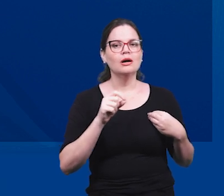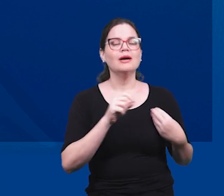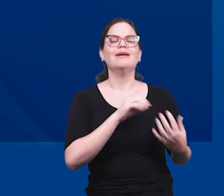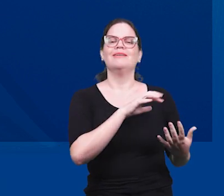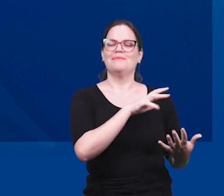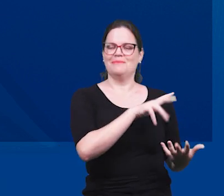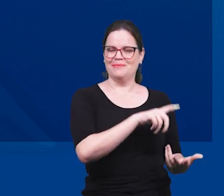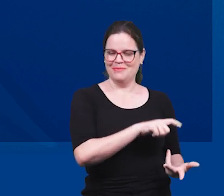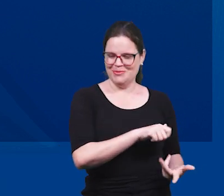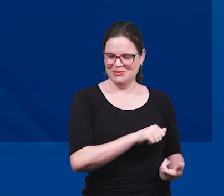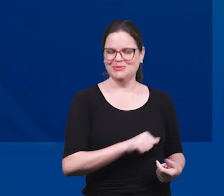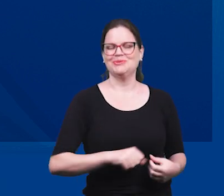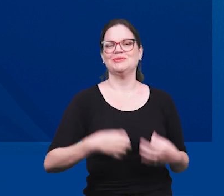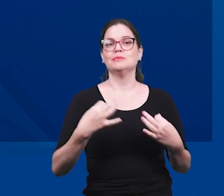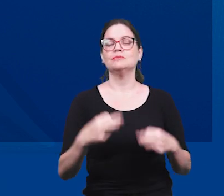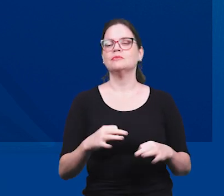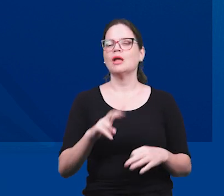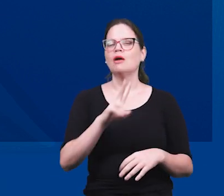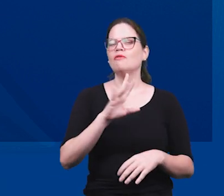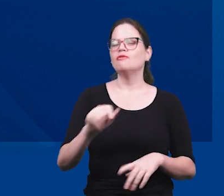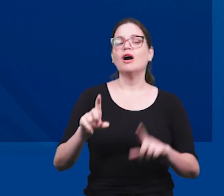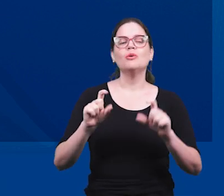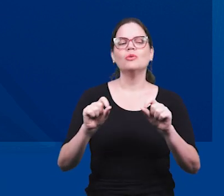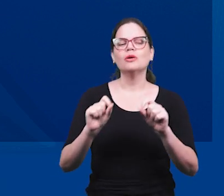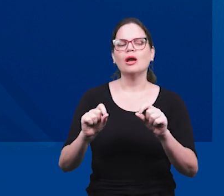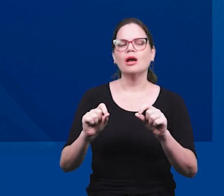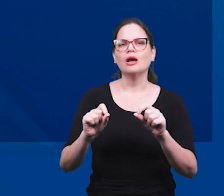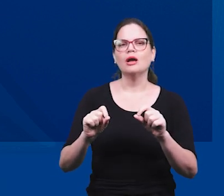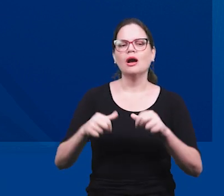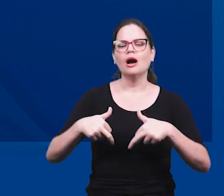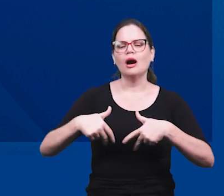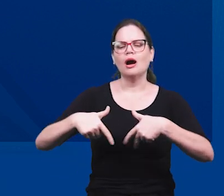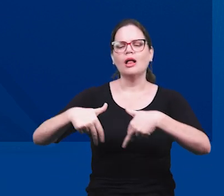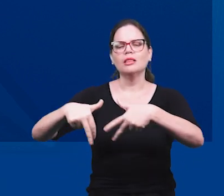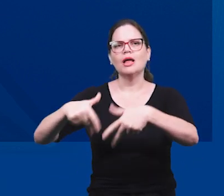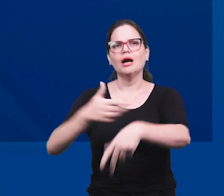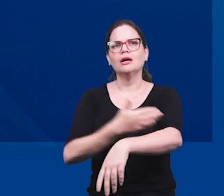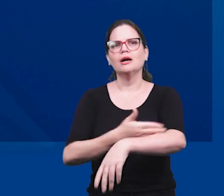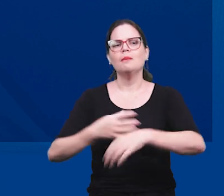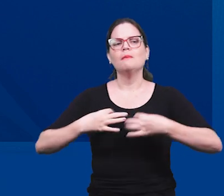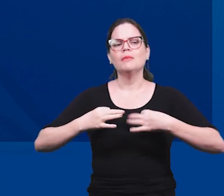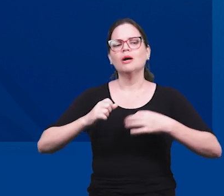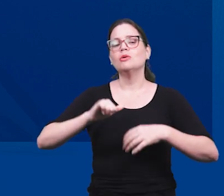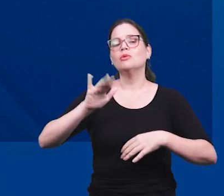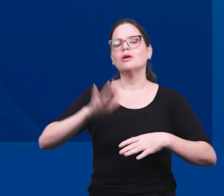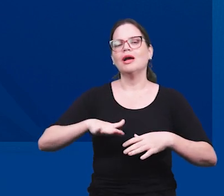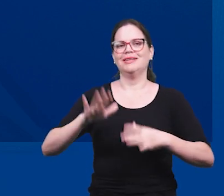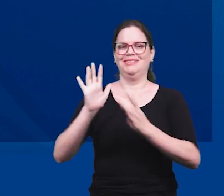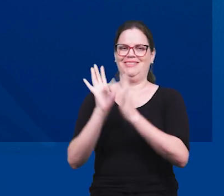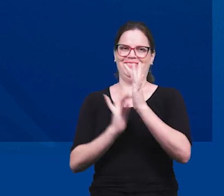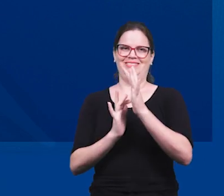mundo. Isso, com o mundo, andarão de branco com Jesus.